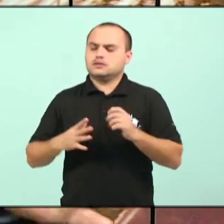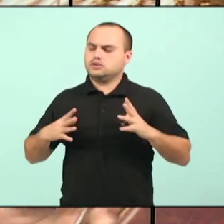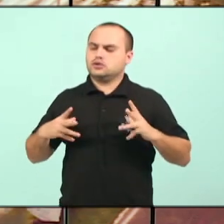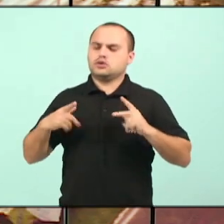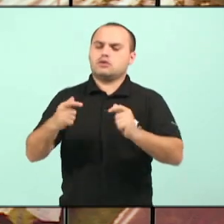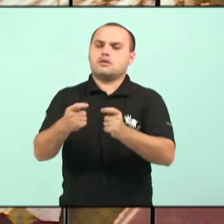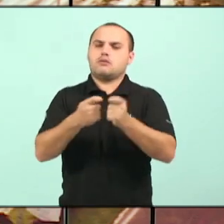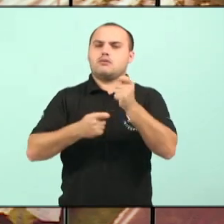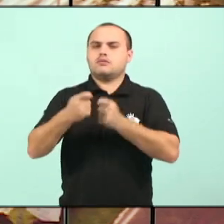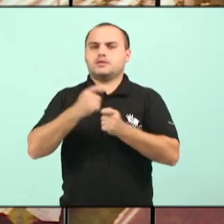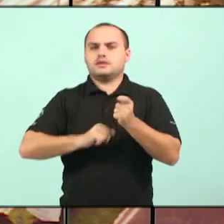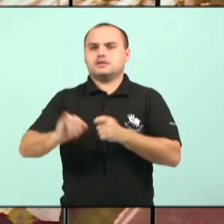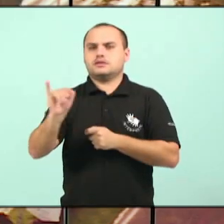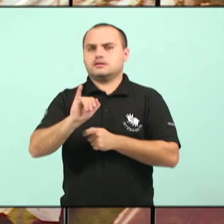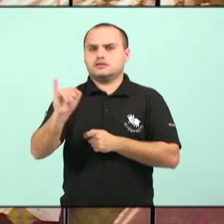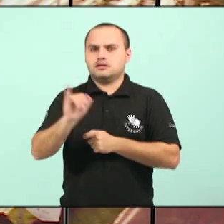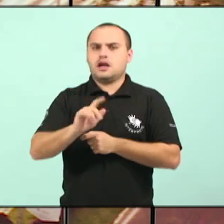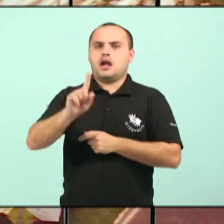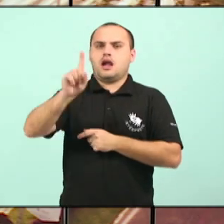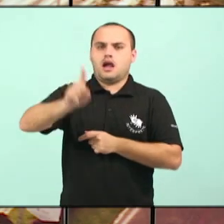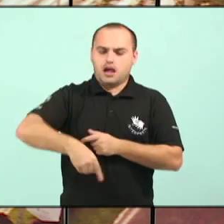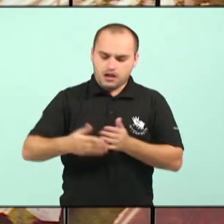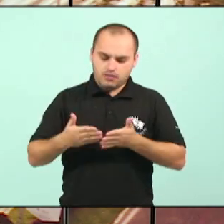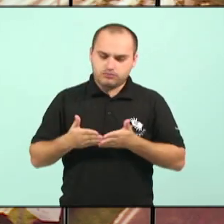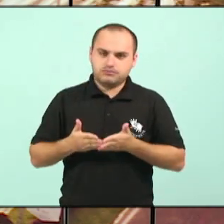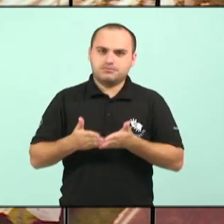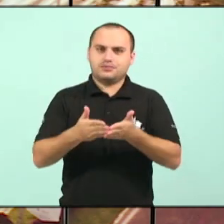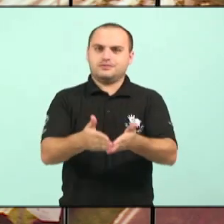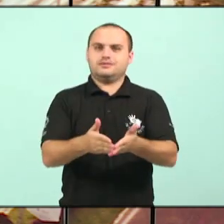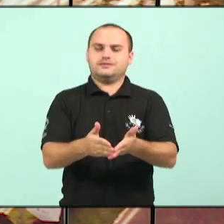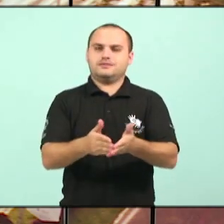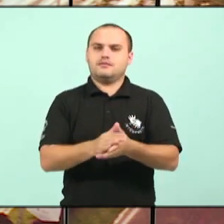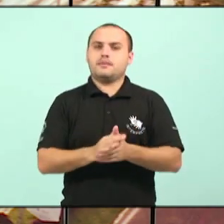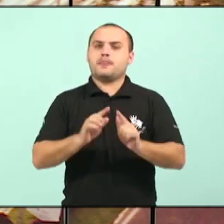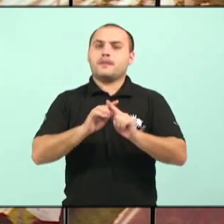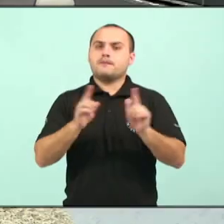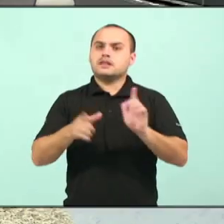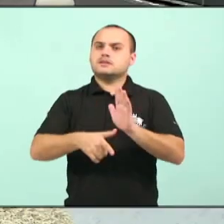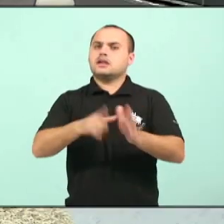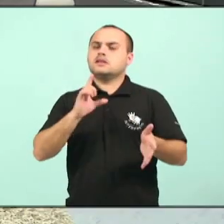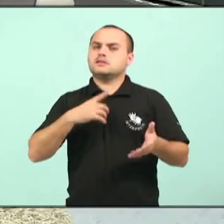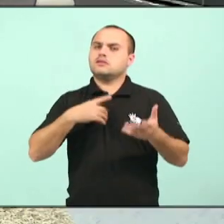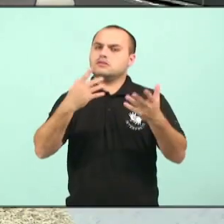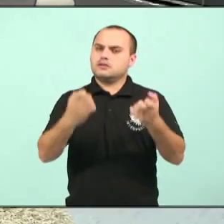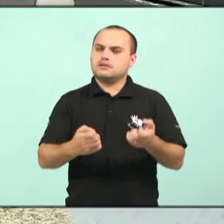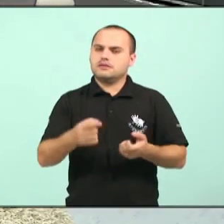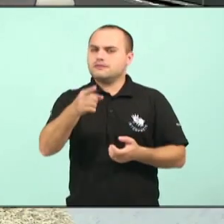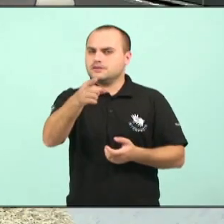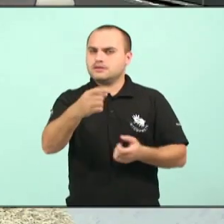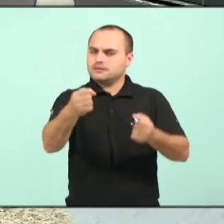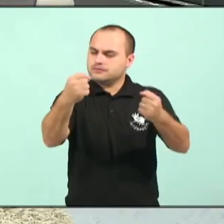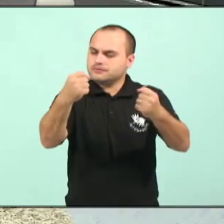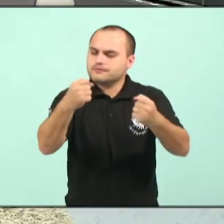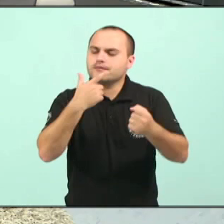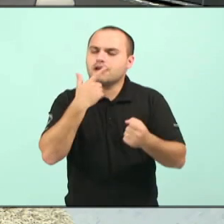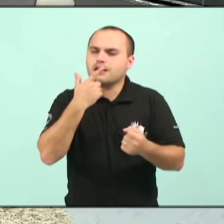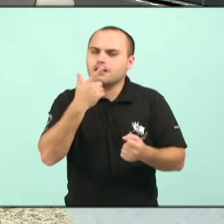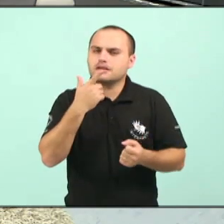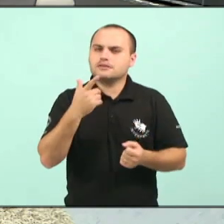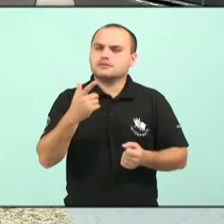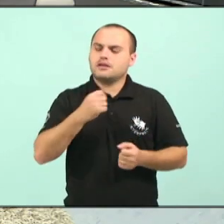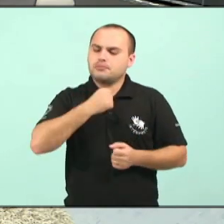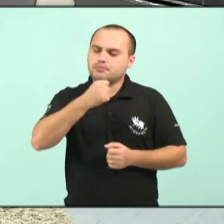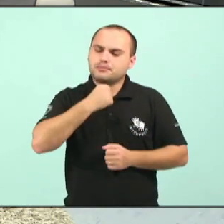nossa economia de Itajaí, da região e Santa Catarina. Mas antes eu gostaria de deixar os microfones, as nossas câmeras, para a